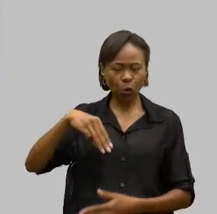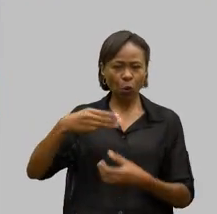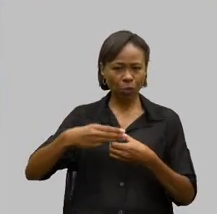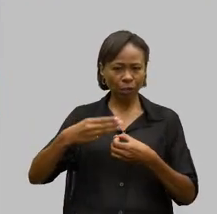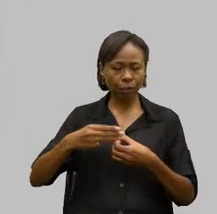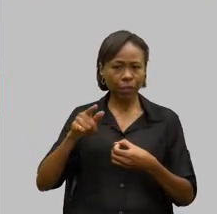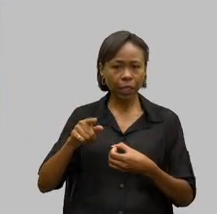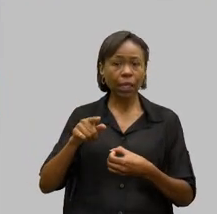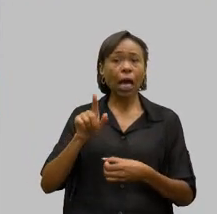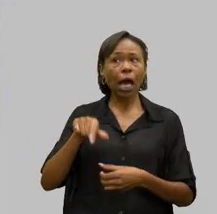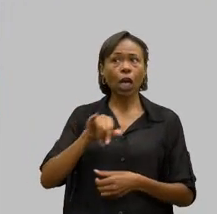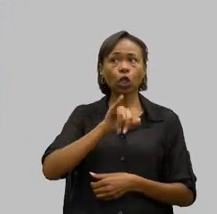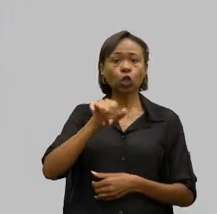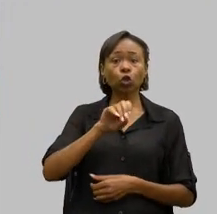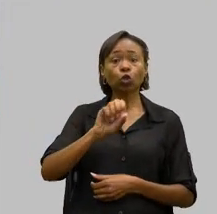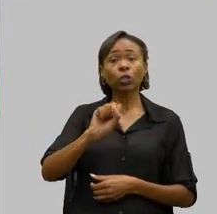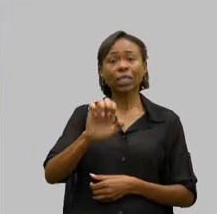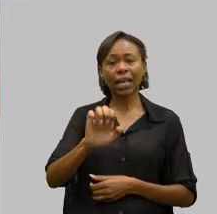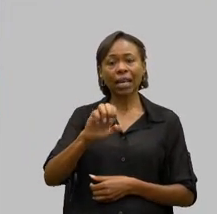uma escola